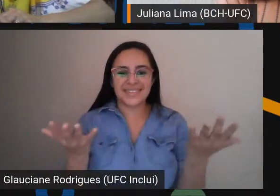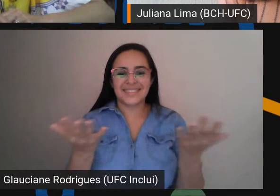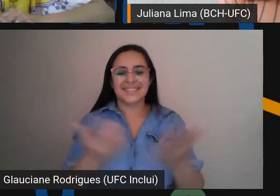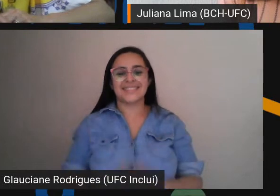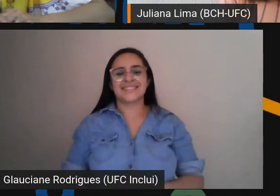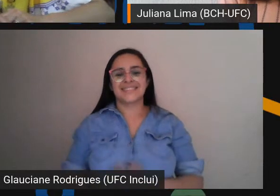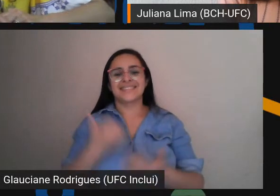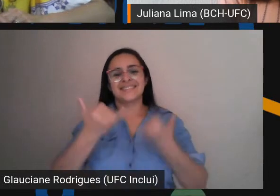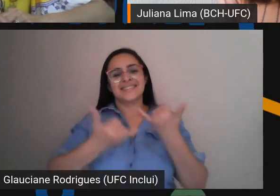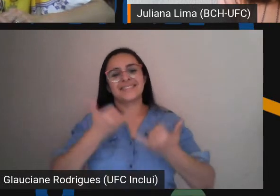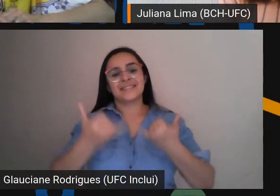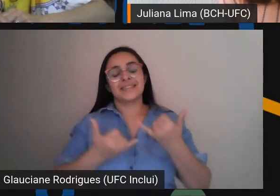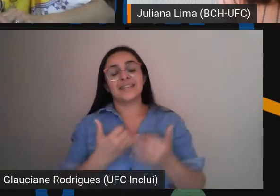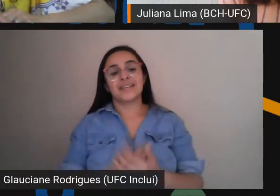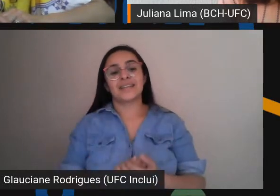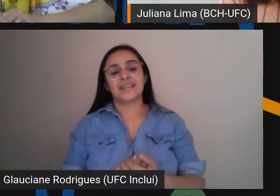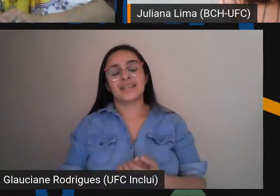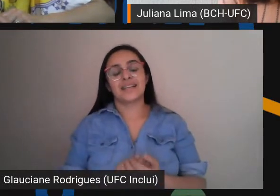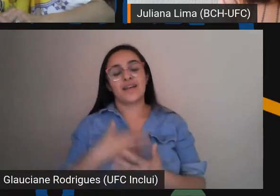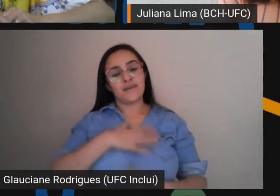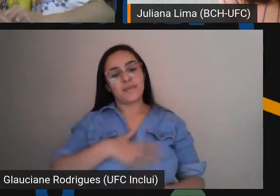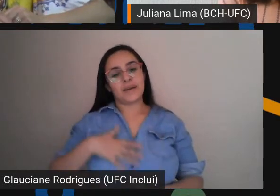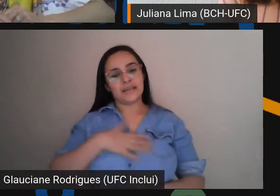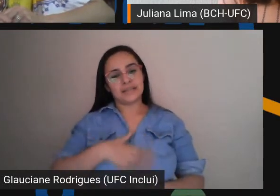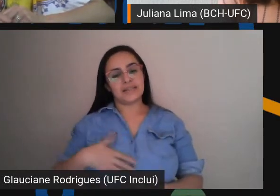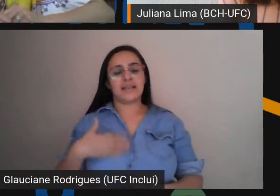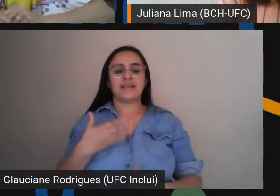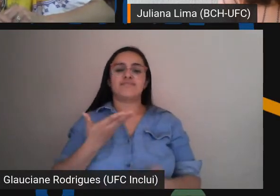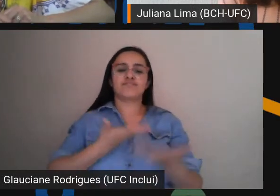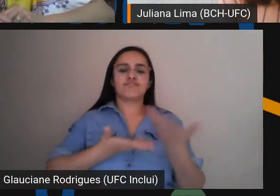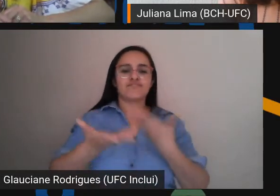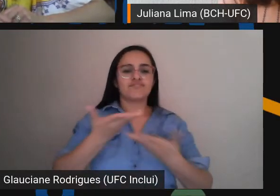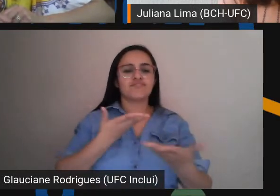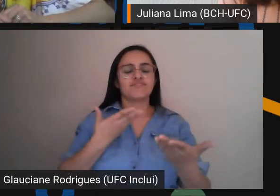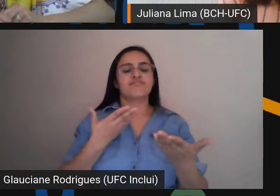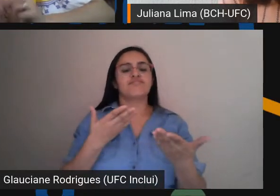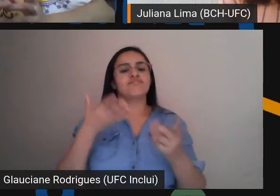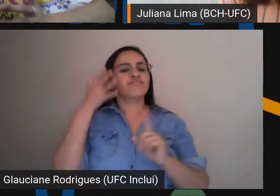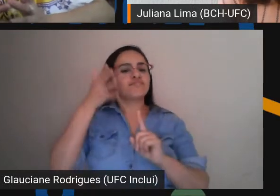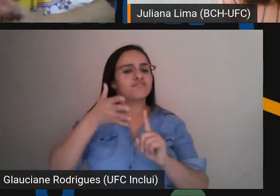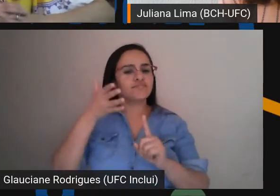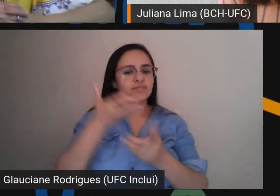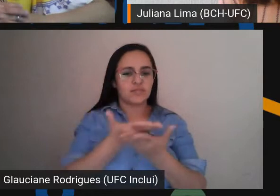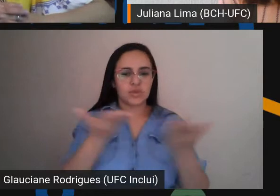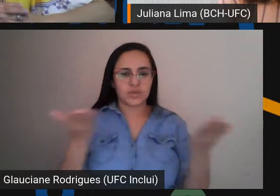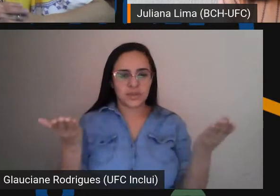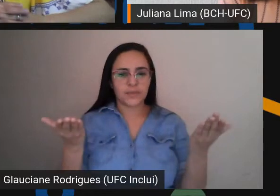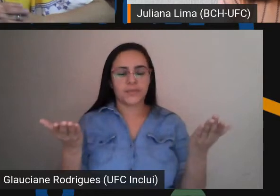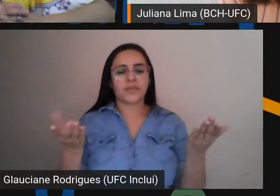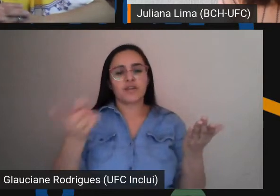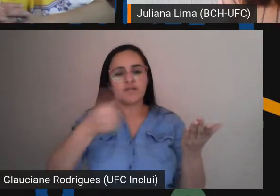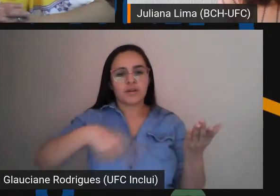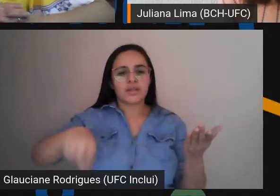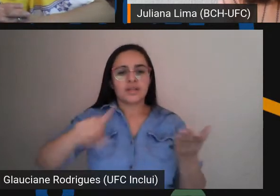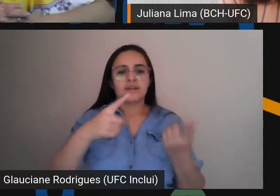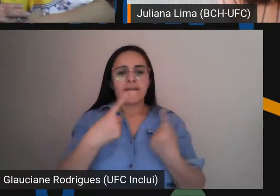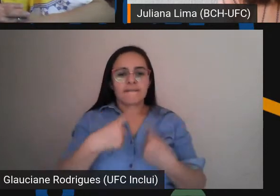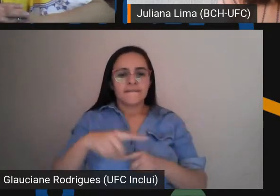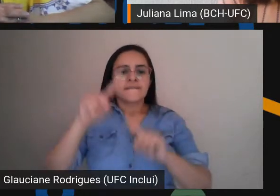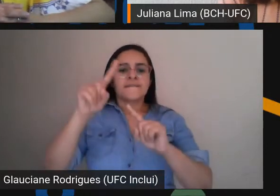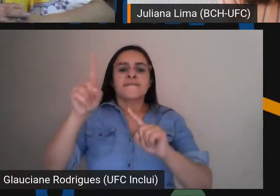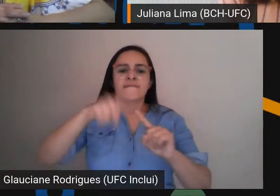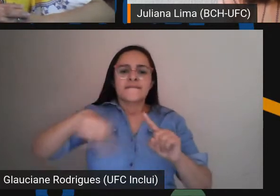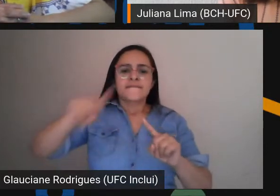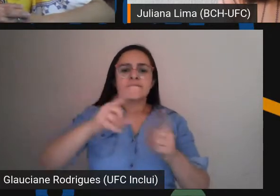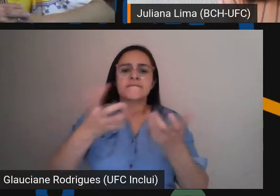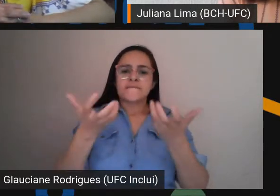Foi um prazer falar aqui com vocês. Espero ter deixado instigados, né, aqueles que queriam fazer esse